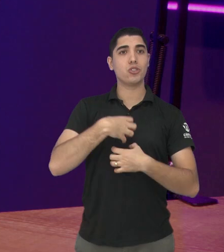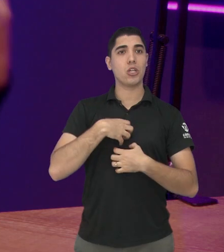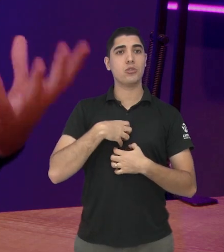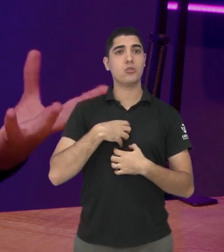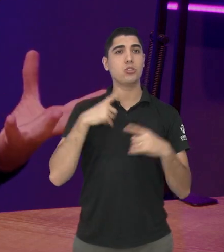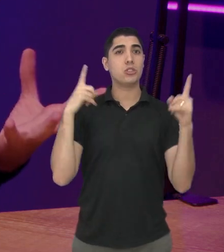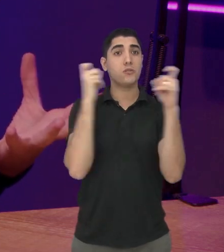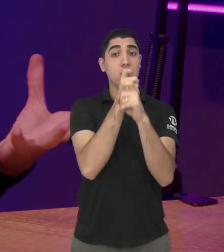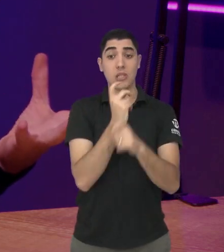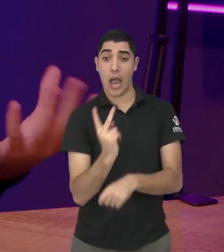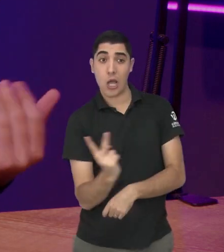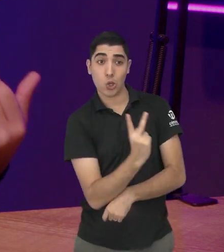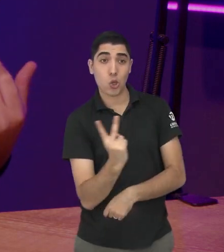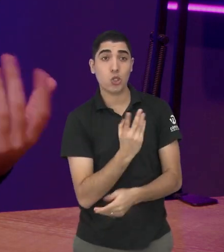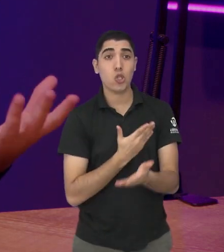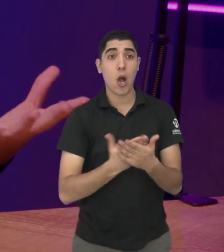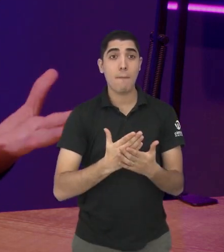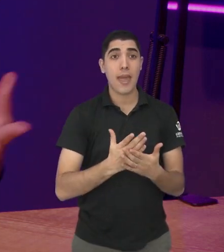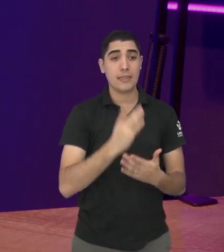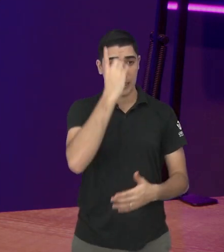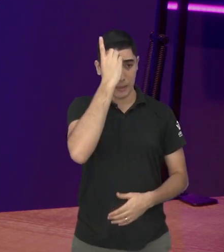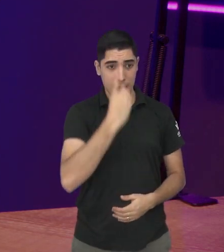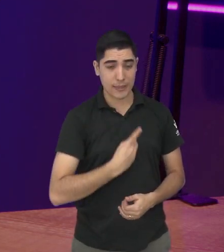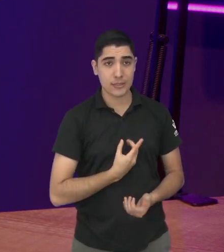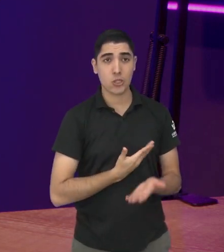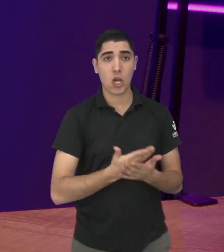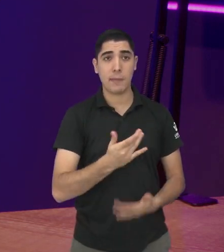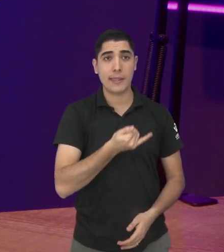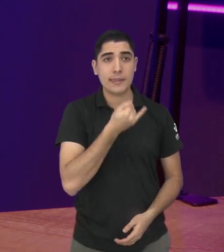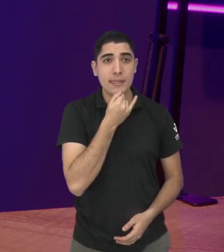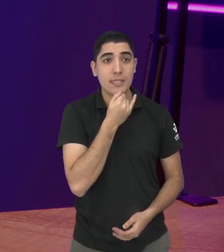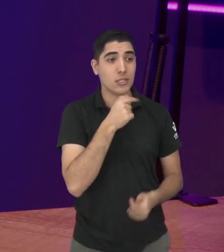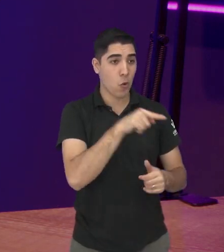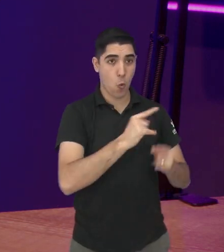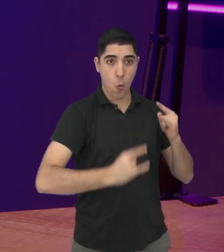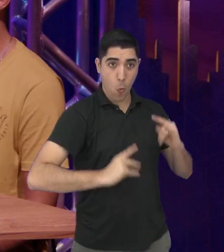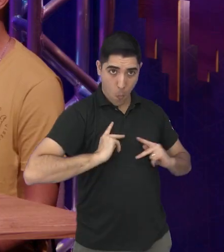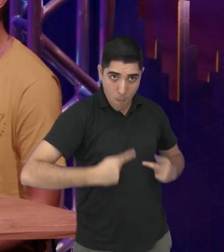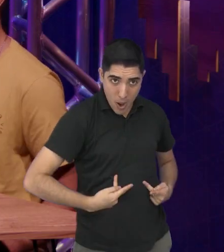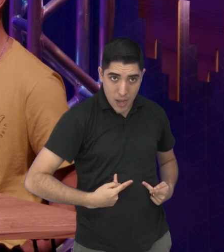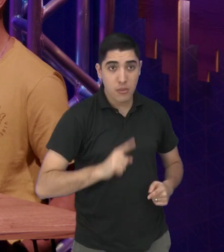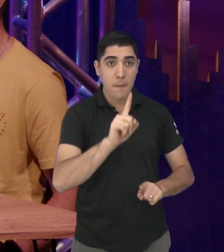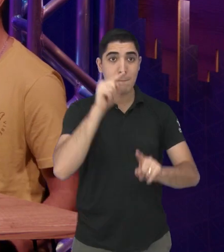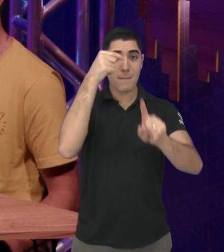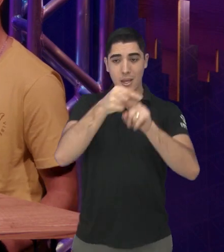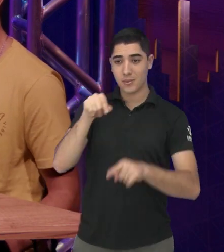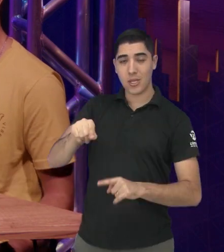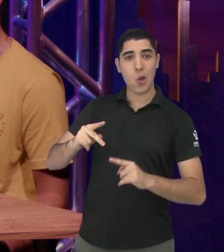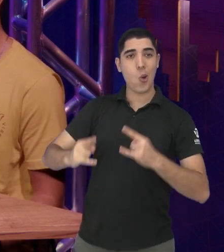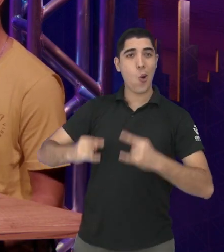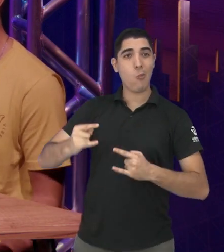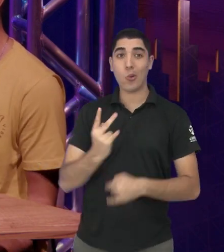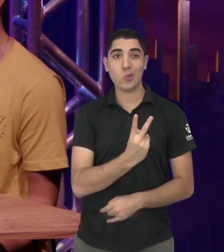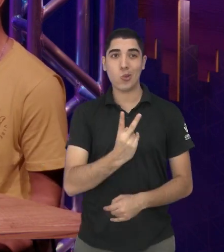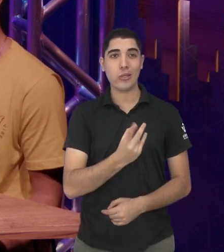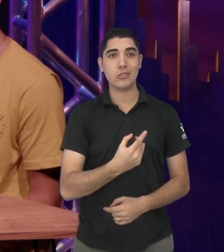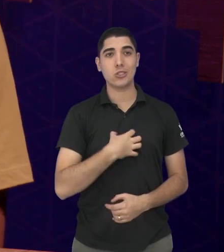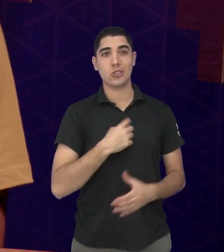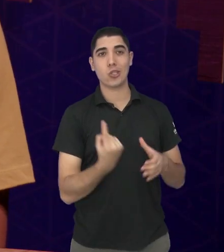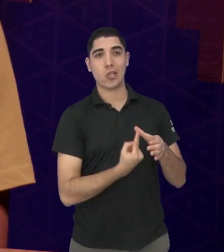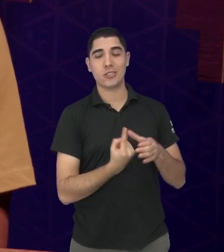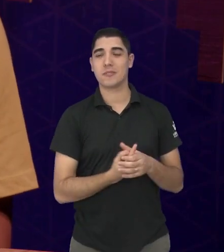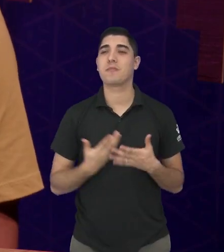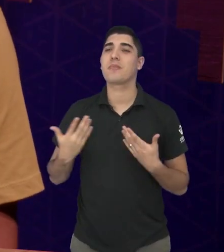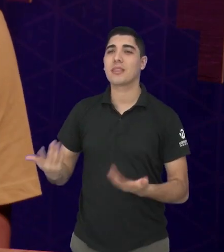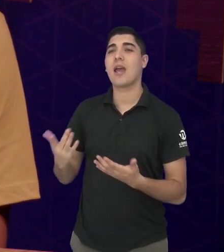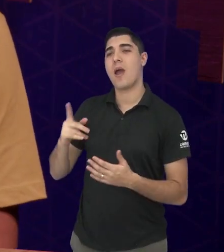todo mundo meio solitário, meio triste, meio depressivo. É meio... Porque, tipo assim, imagina, o ser humano, acho que